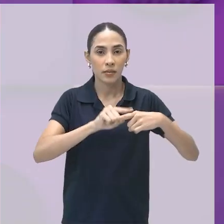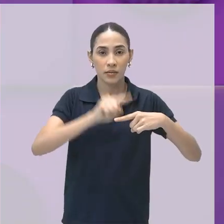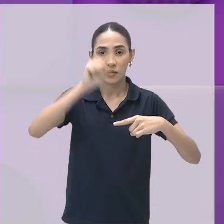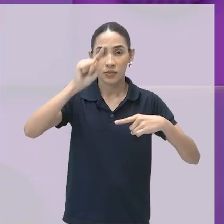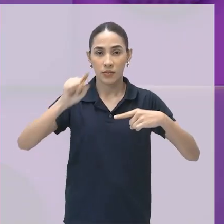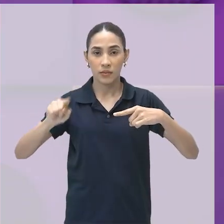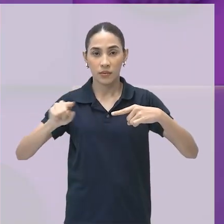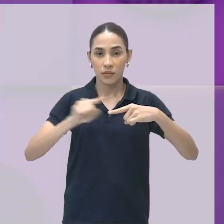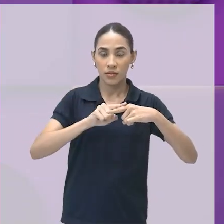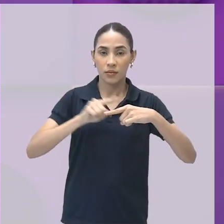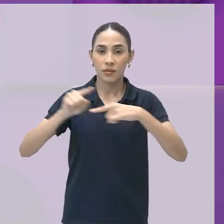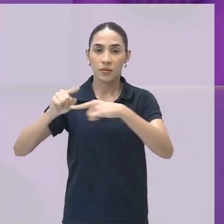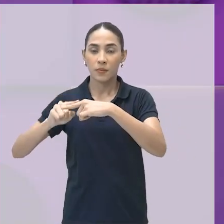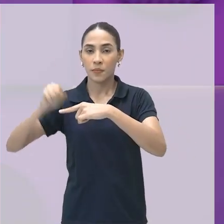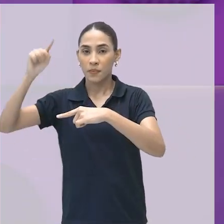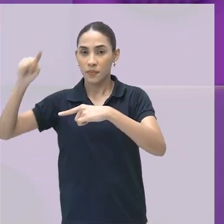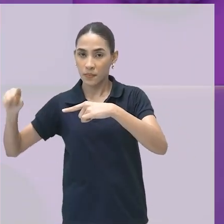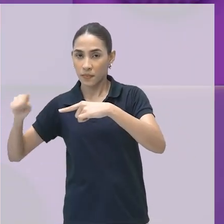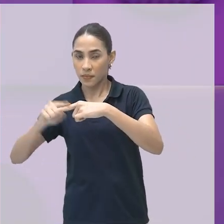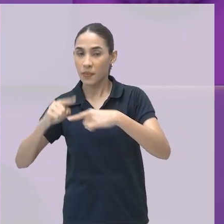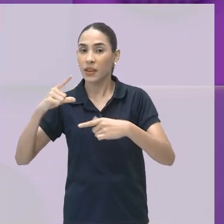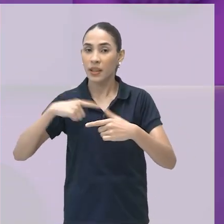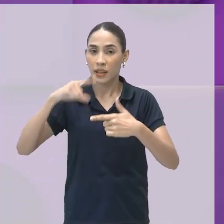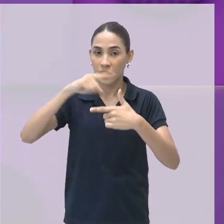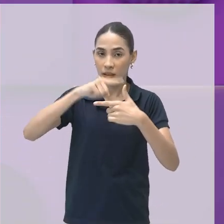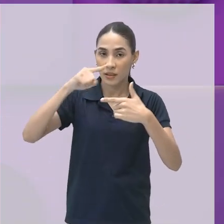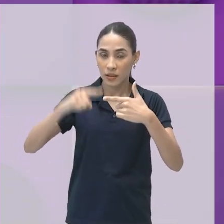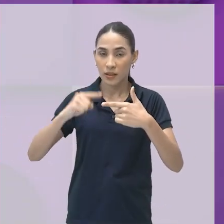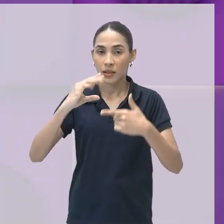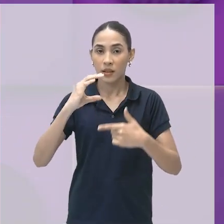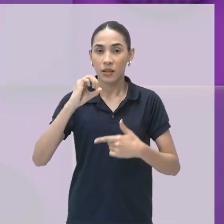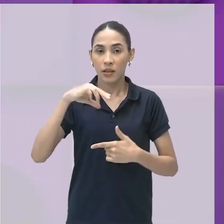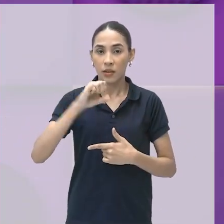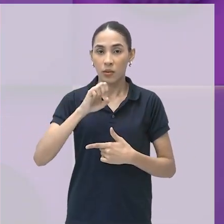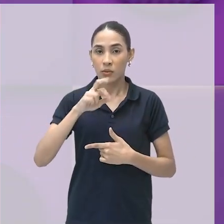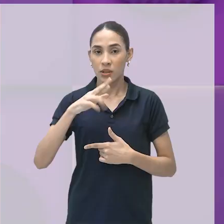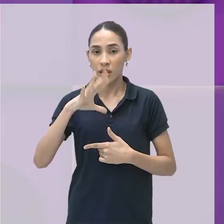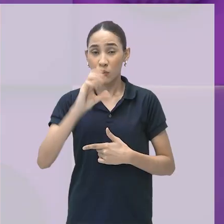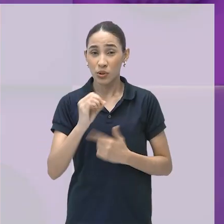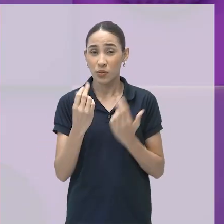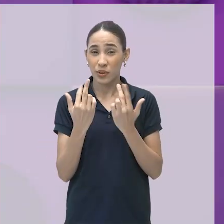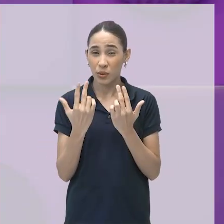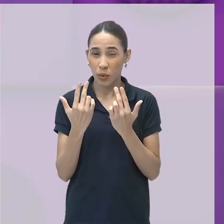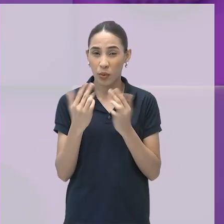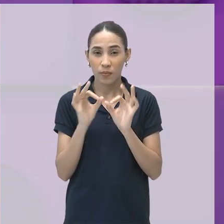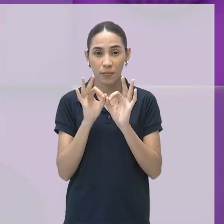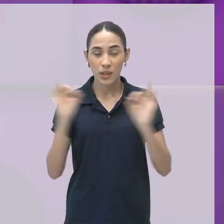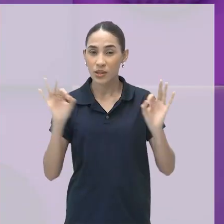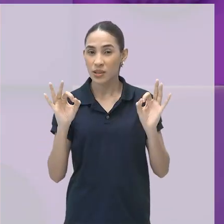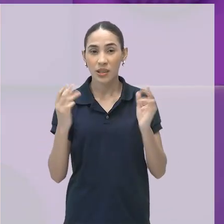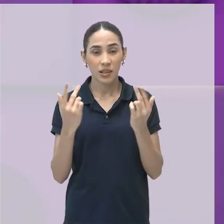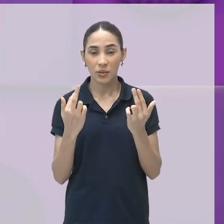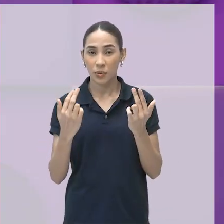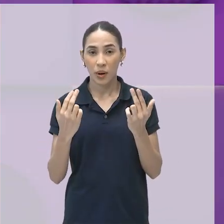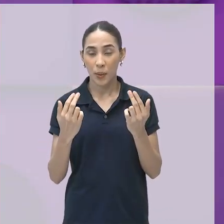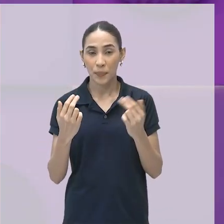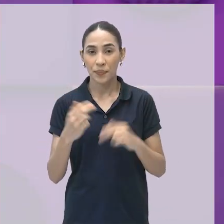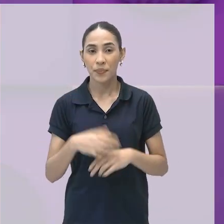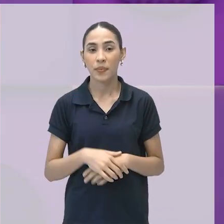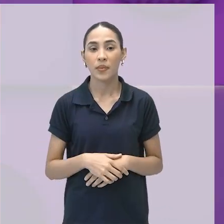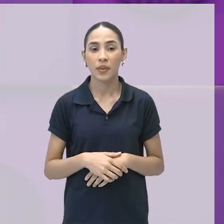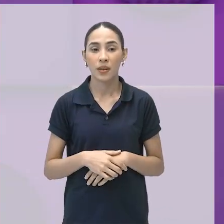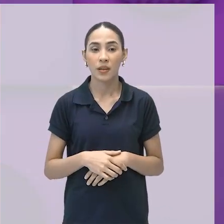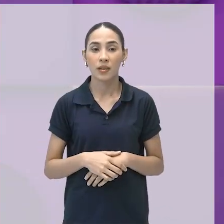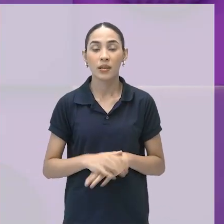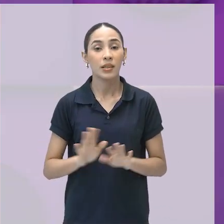possuem 2 ângulos consecutivos congruentes, ou seja, que tenham a mesma